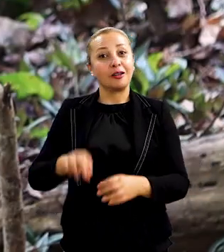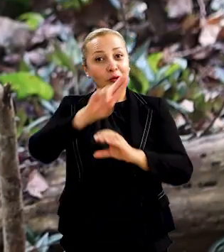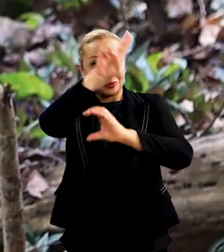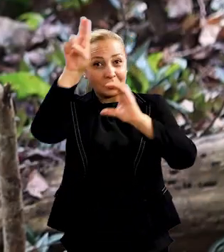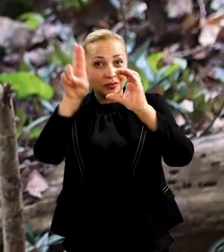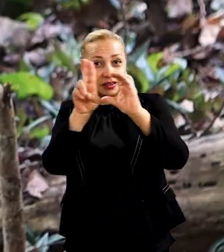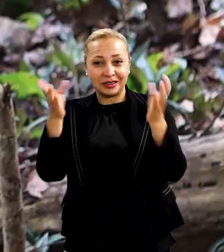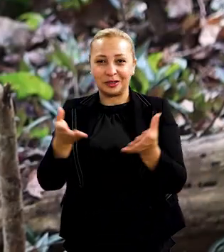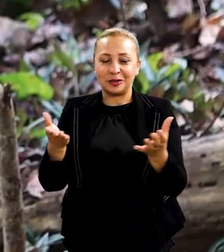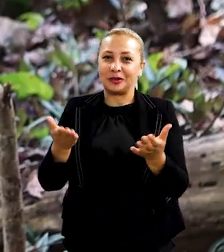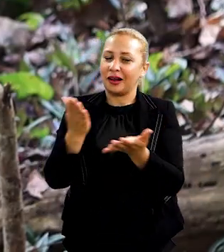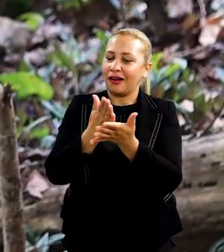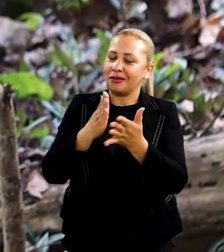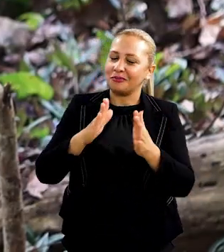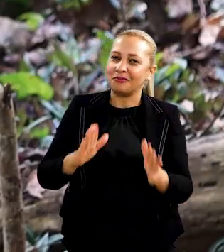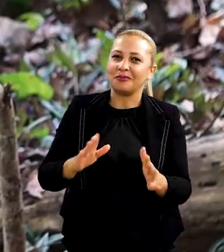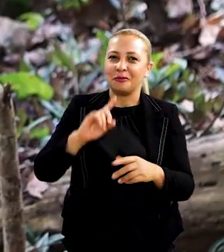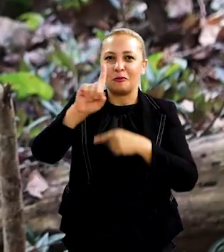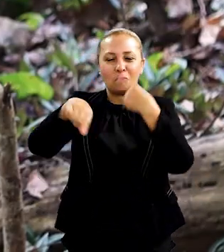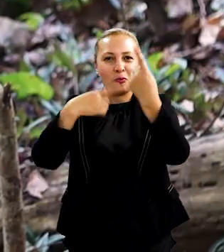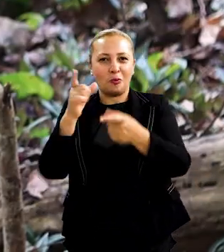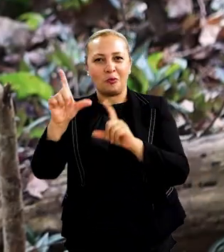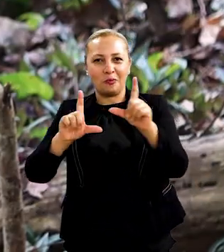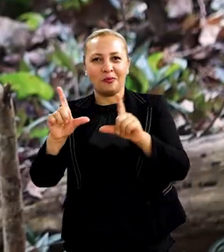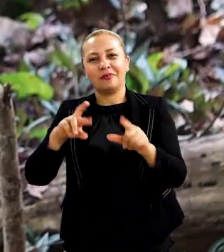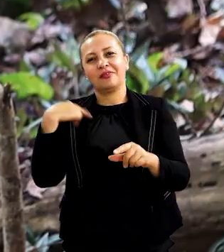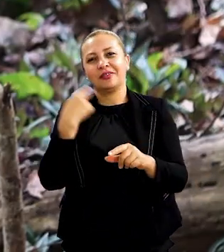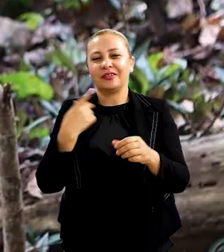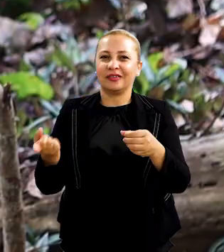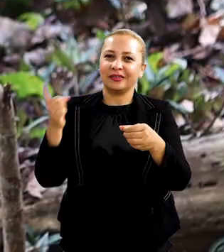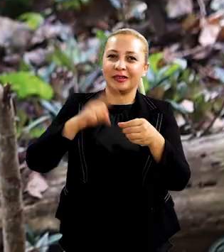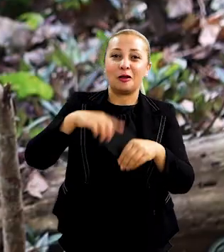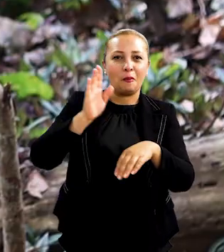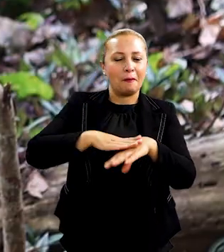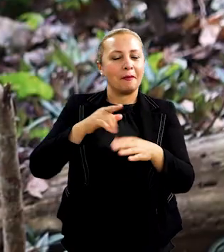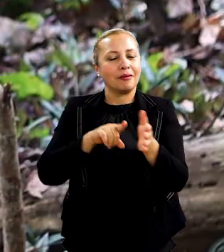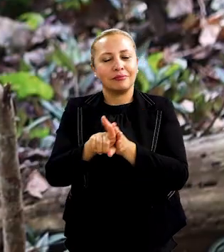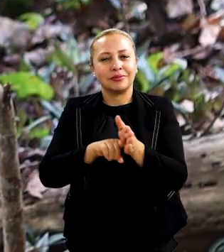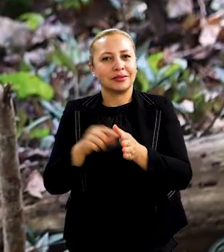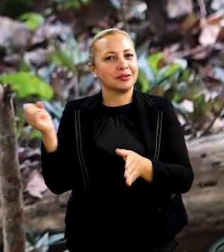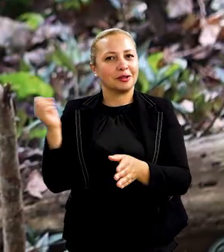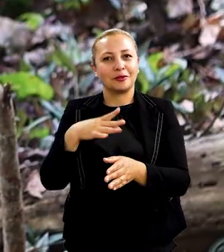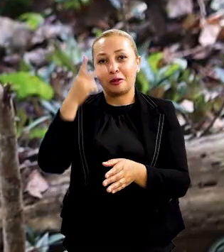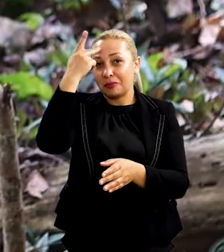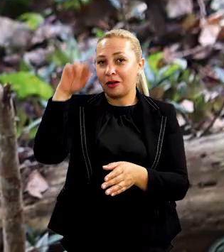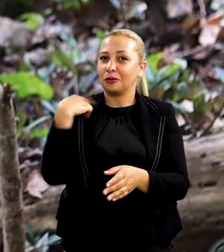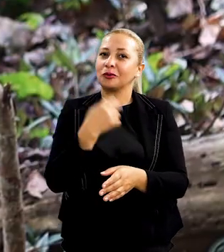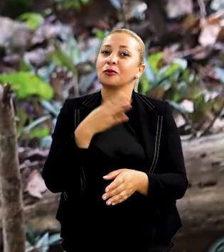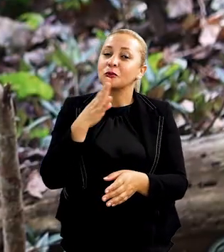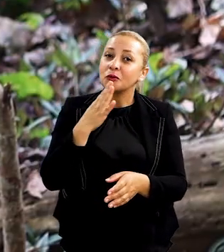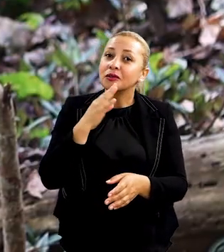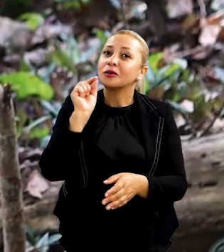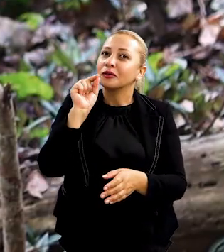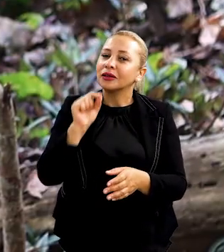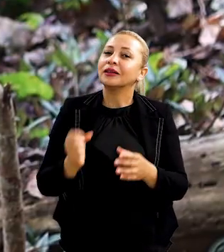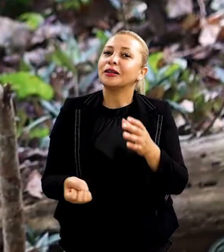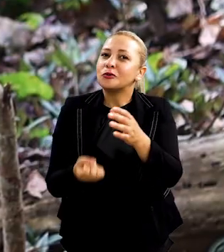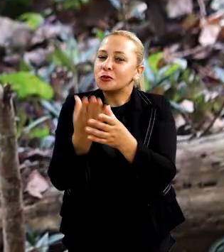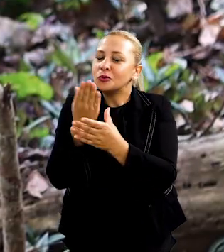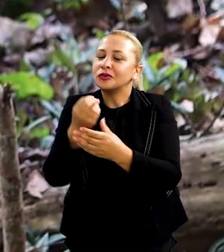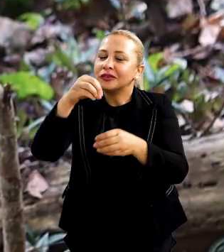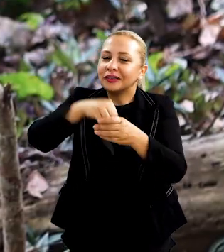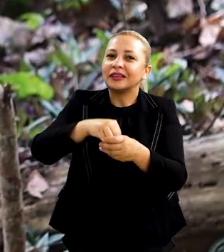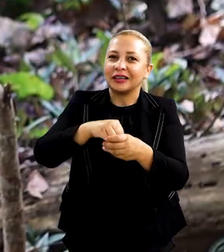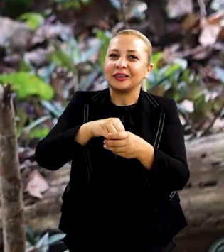O Universiência de hoje fica por aqui. No próximo programa traremos mais pesquisas inovadoras para a gente conhecer o que tem sido produzido